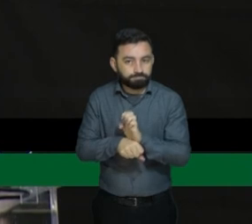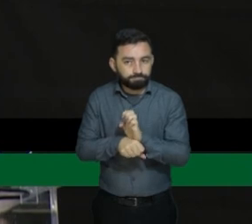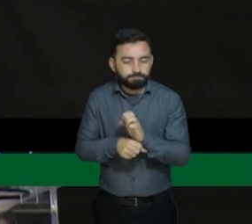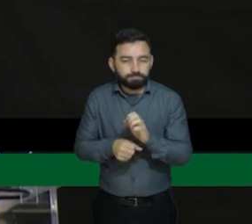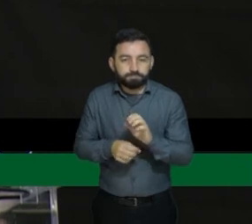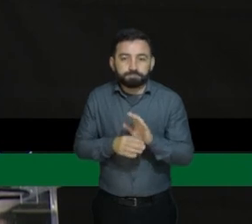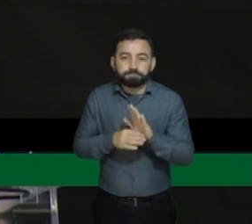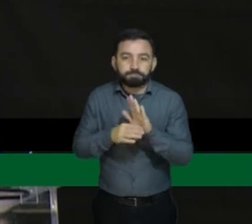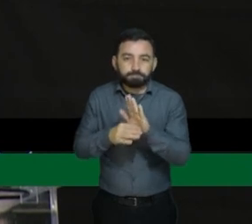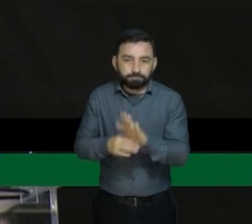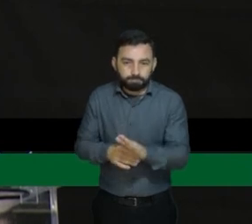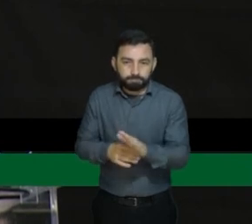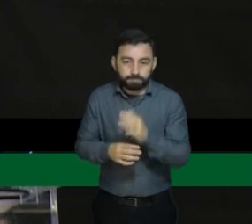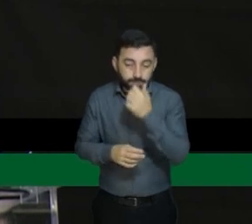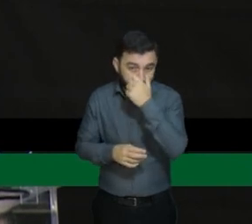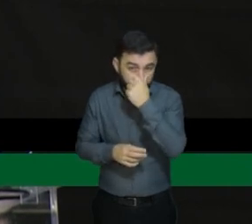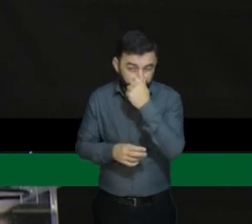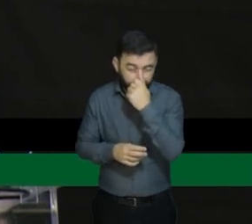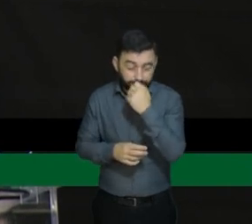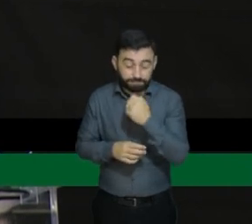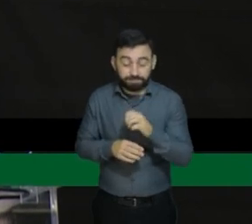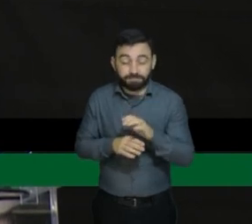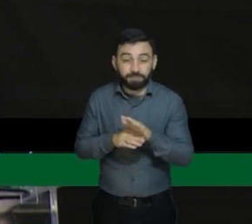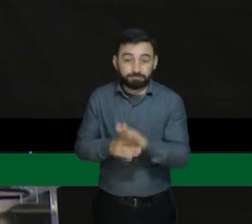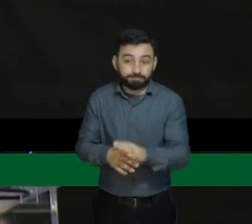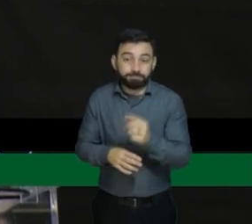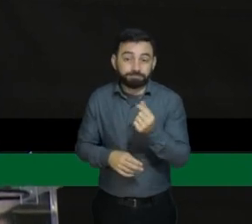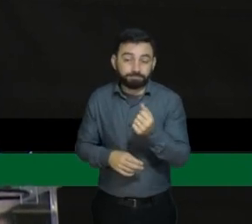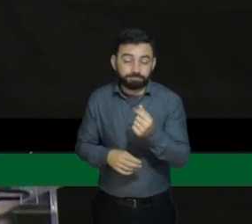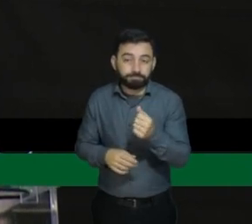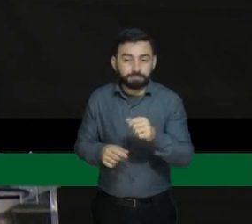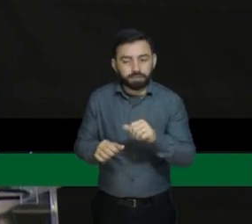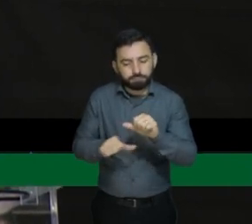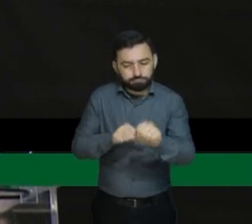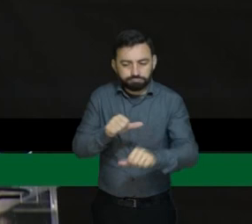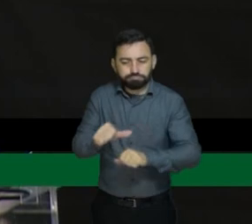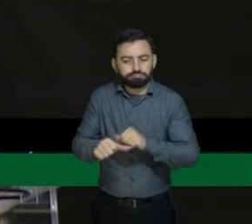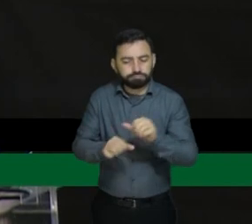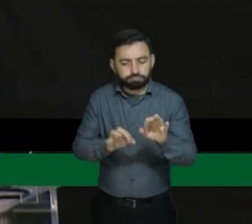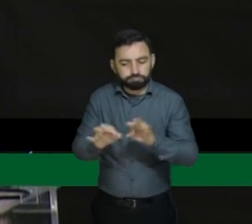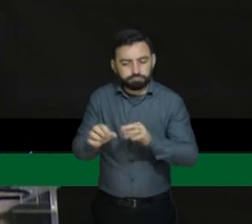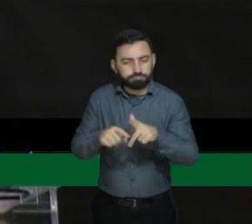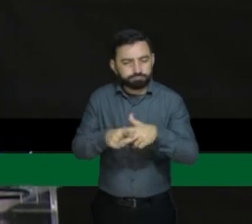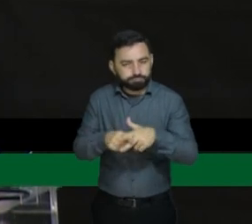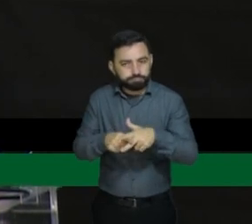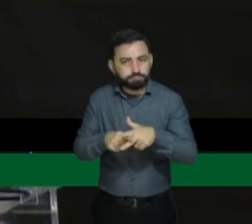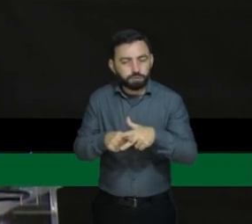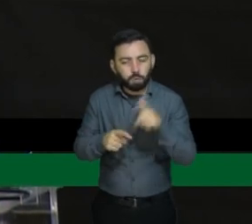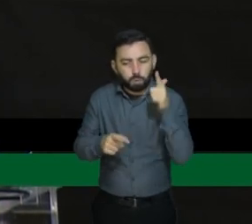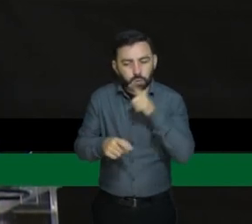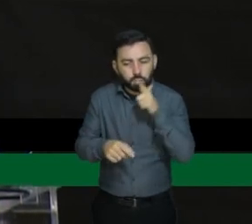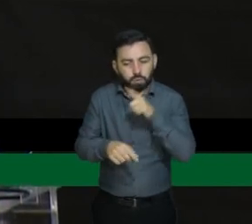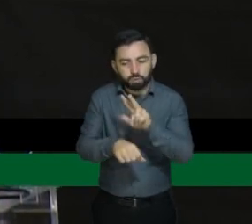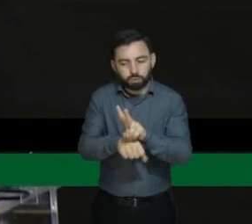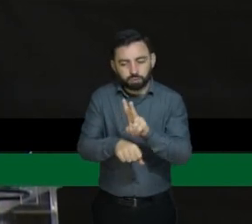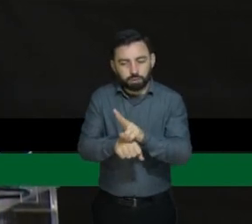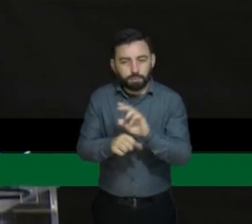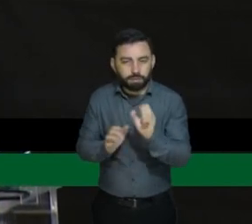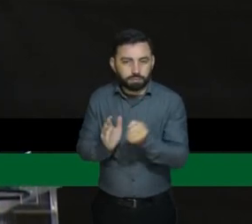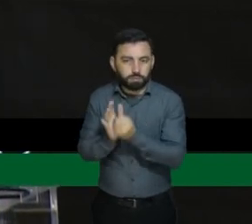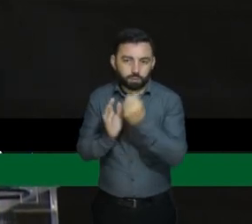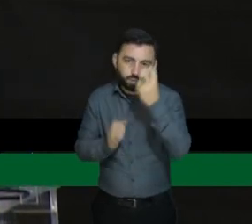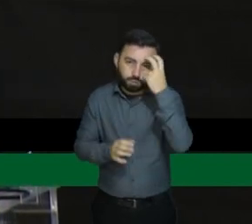viabilizar recursos para a realização da reforma e consequente preservação do patrimônio cultural